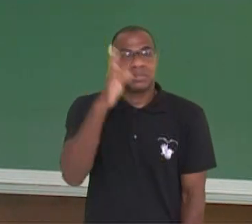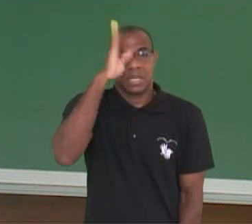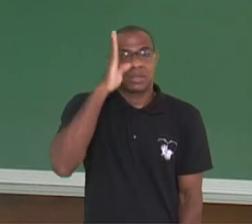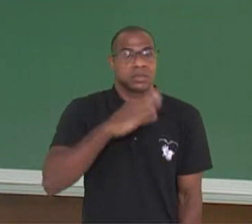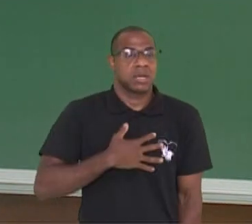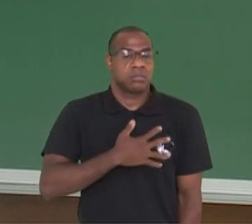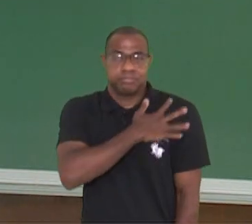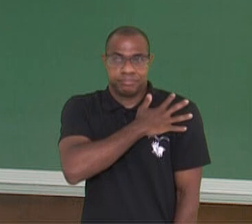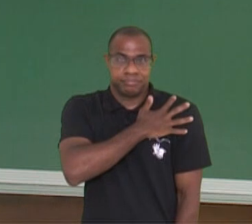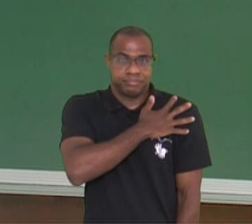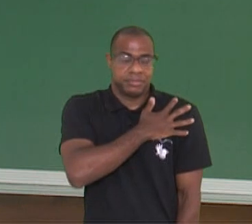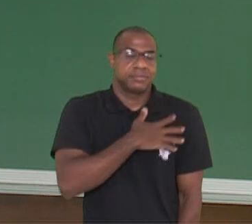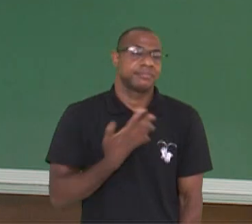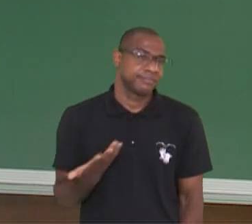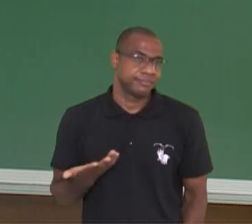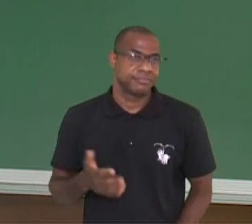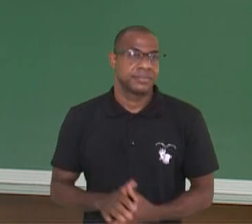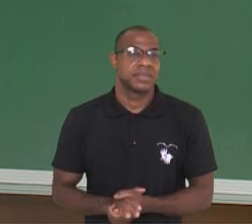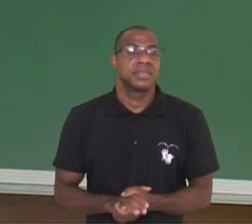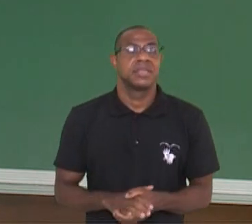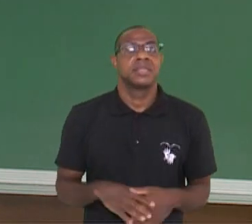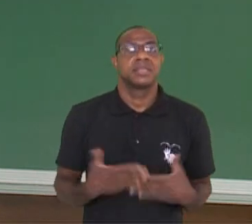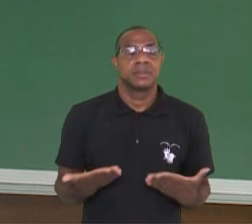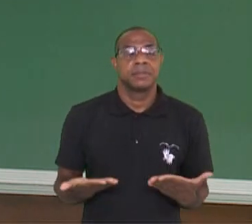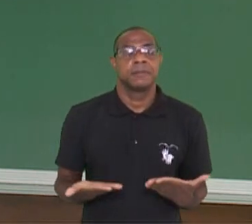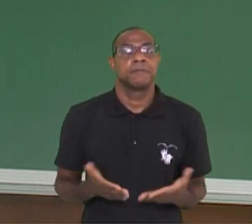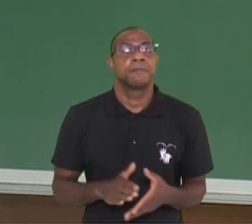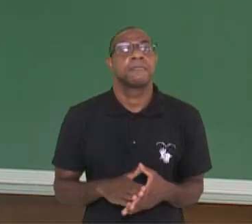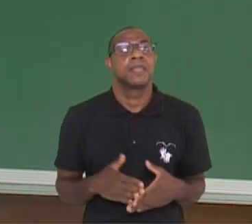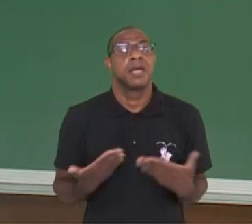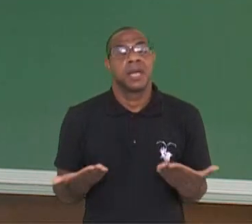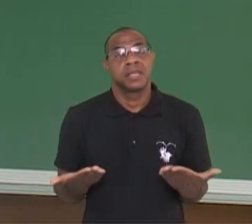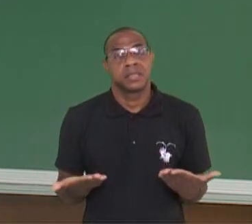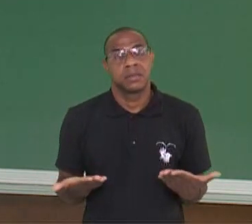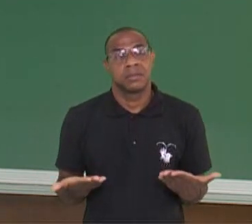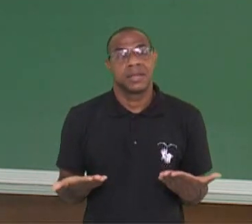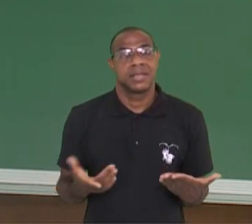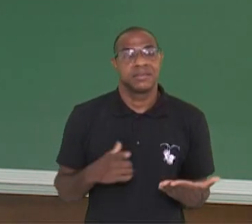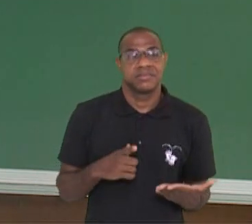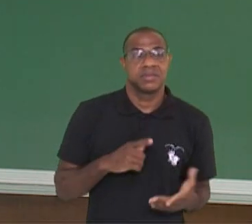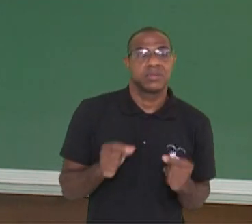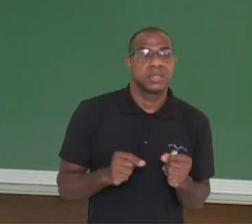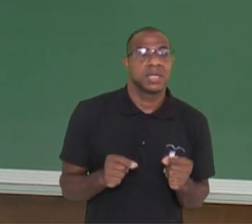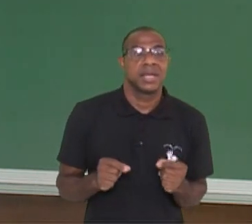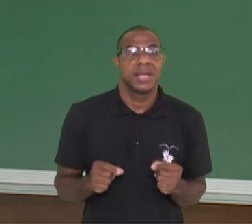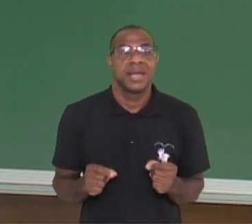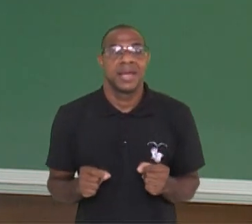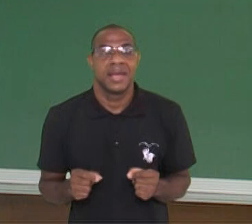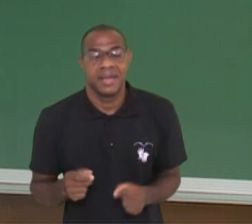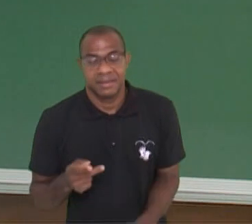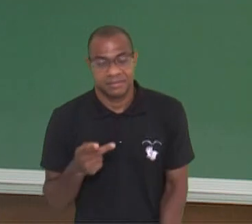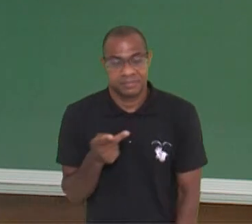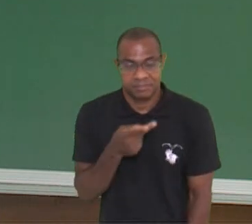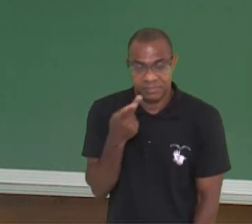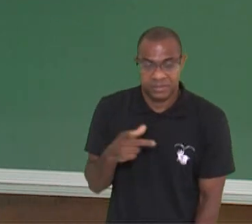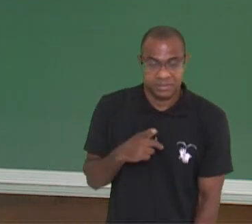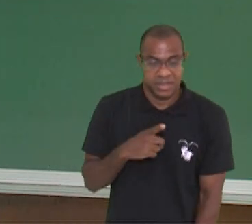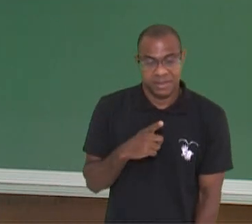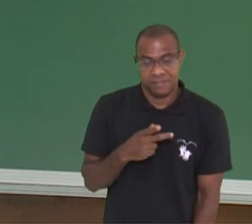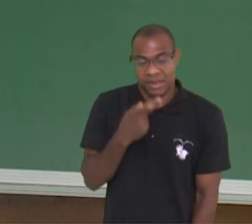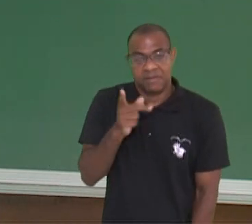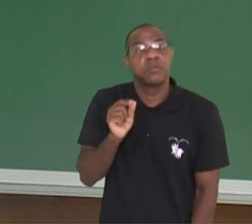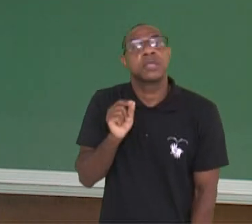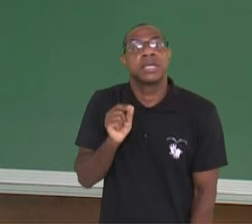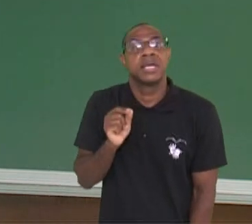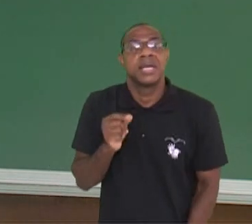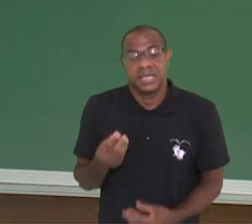elite agrária do Brasil, pelos coronéis da Guarda Nacional. Então, acusava-se o governo de dar mais poder, mais